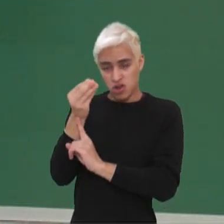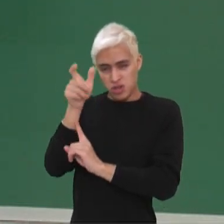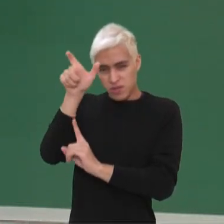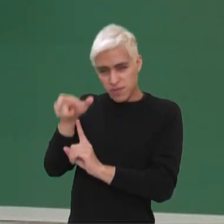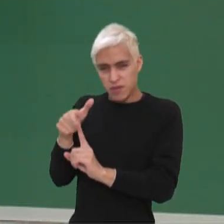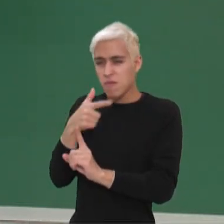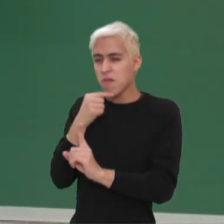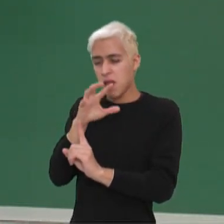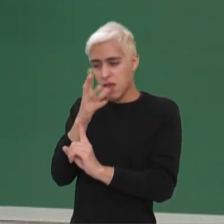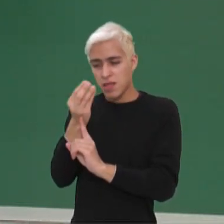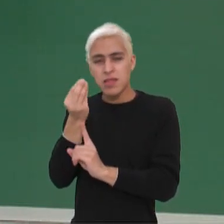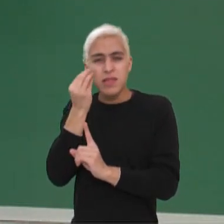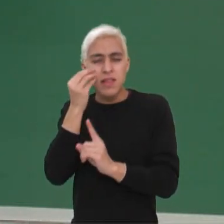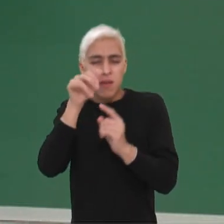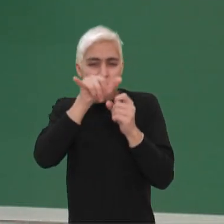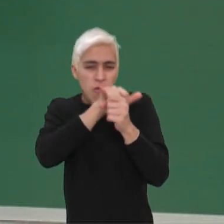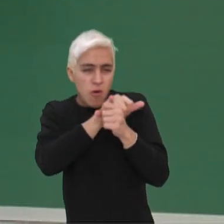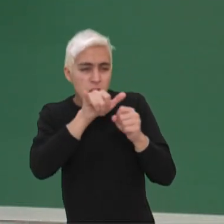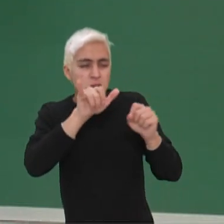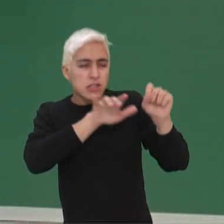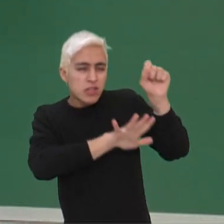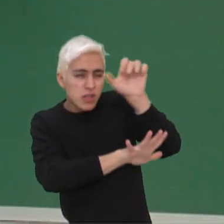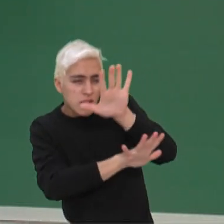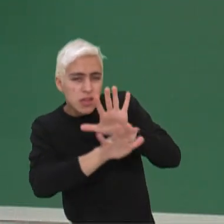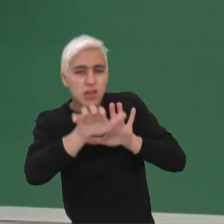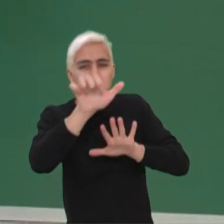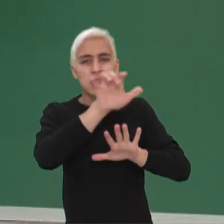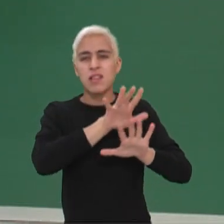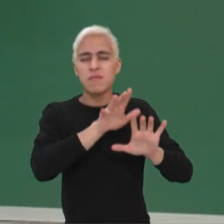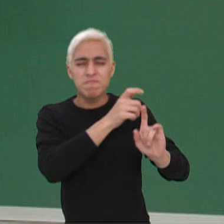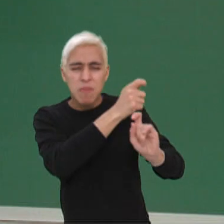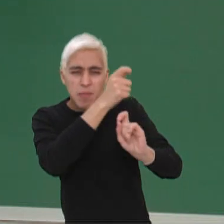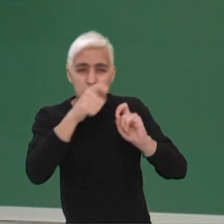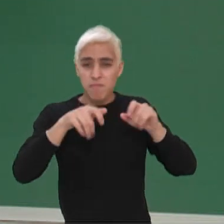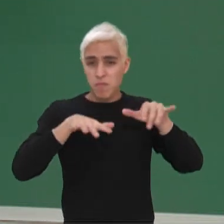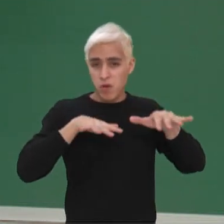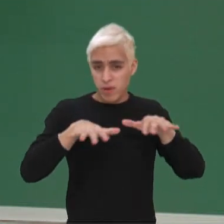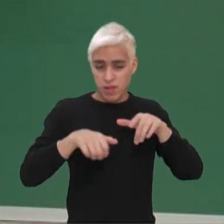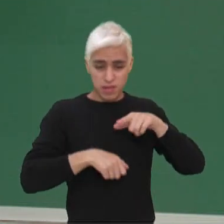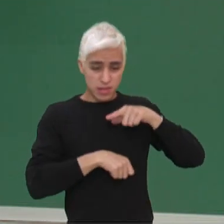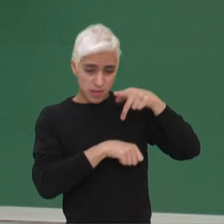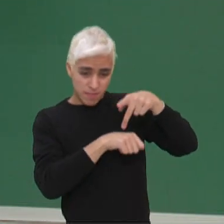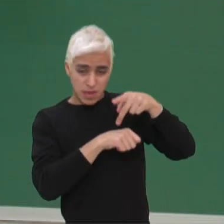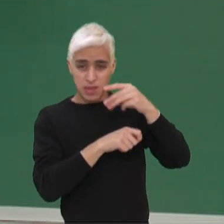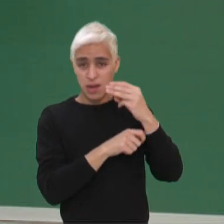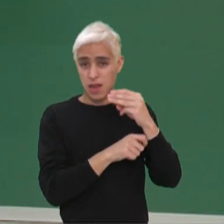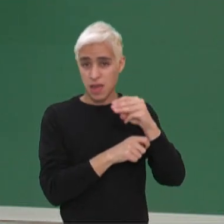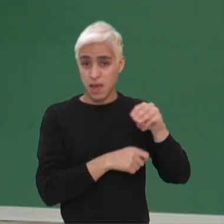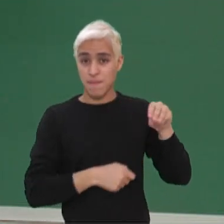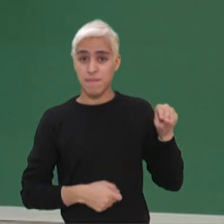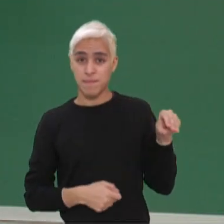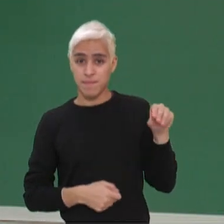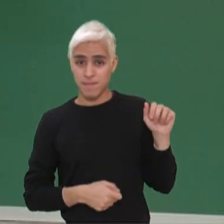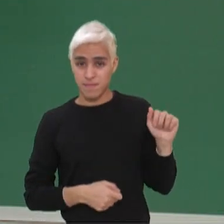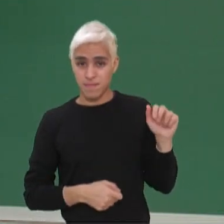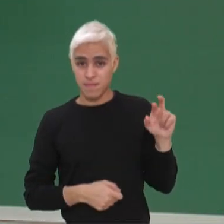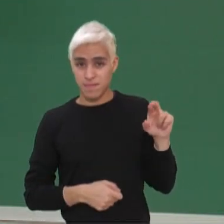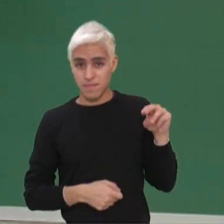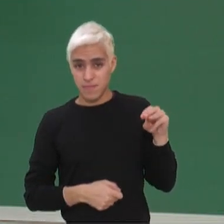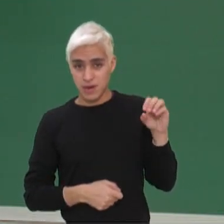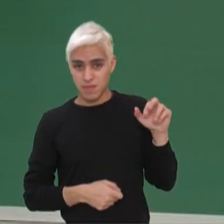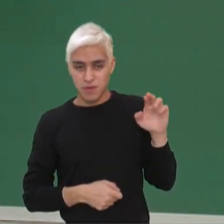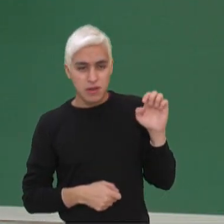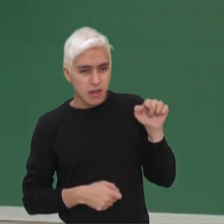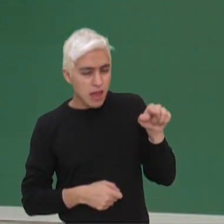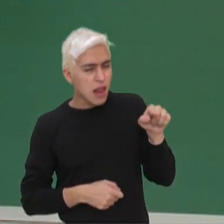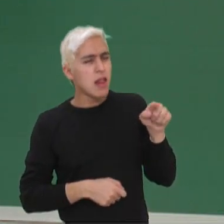um movimento através da escultura. Então você tem o mármore, que é uma rocha de uma dureza grande, ela é muito